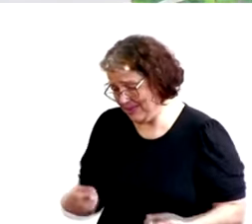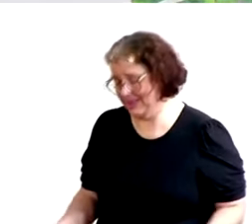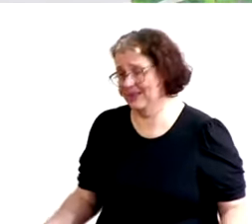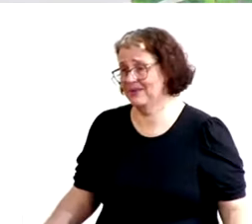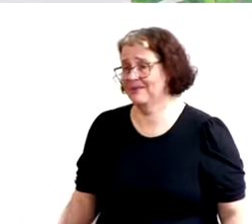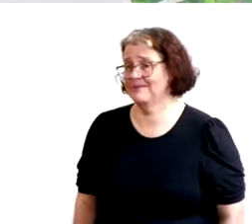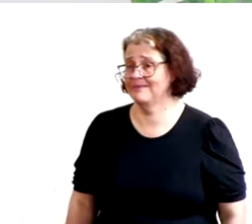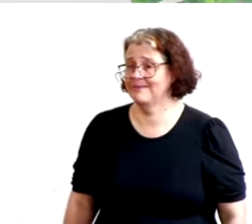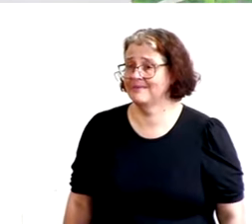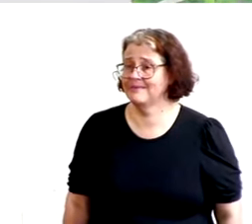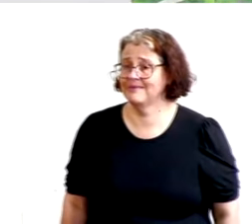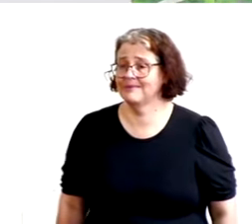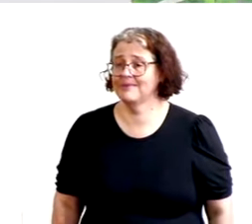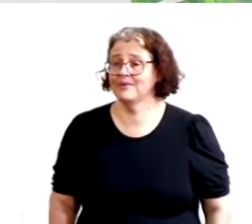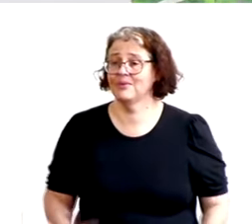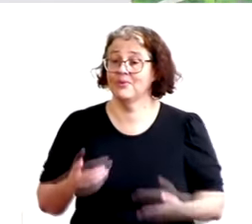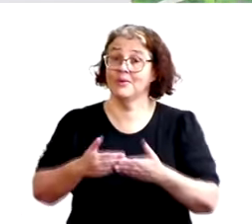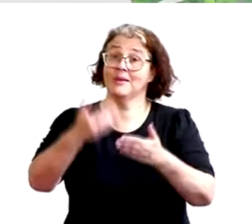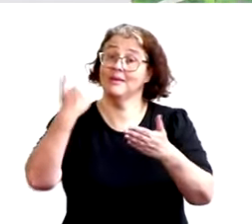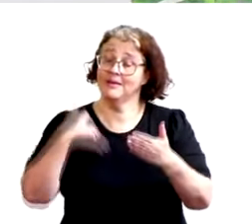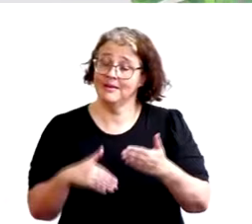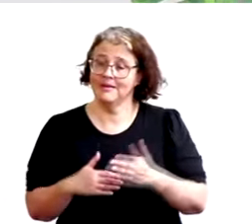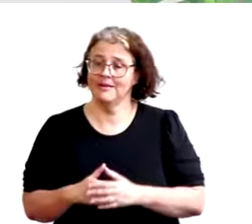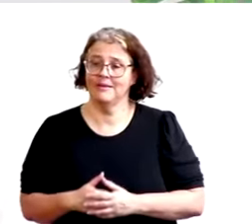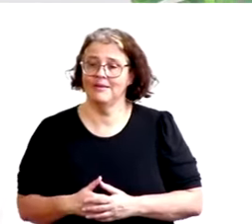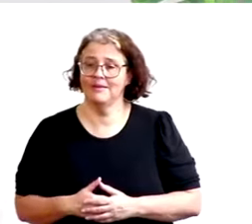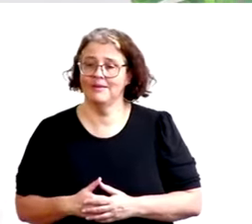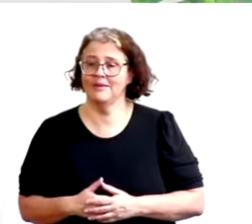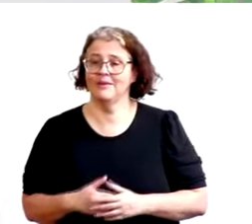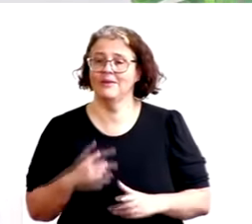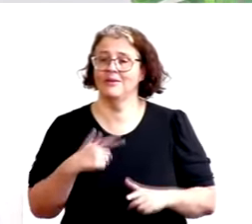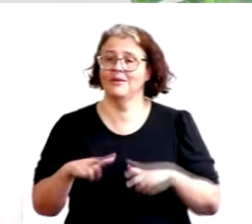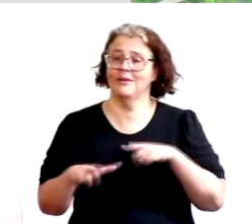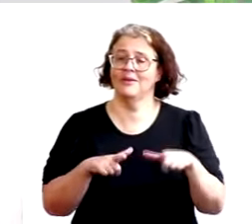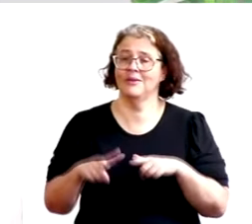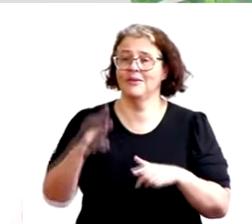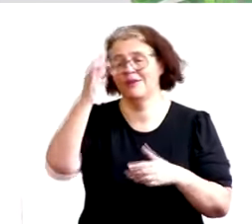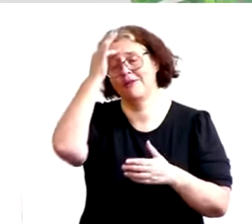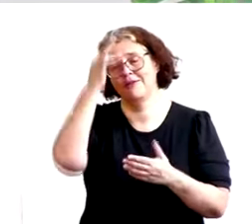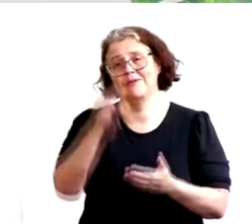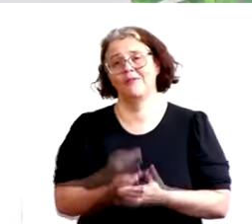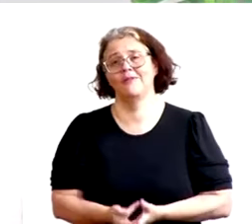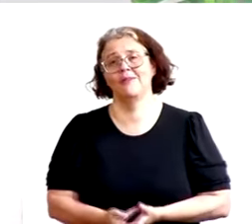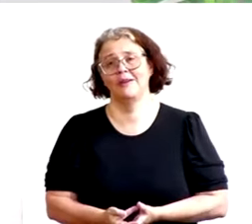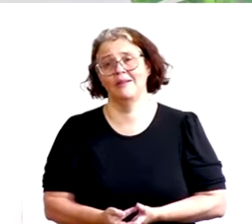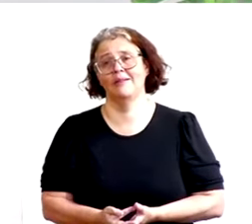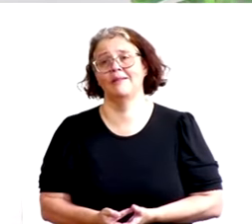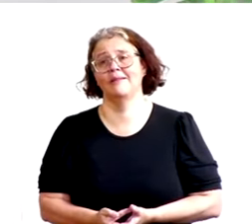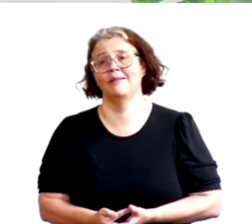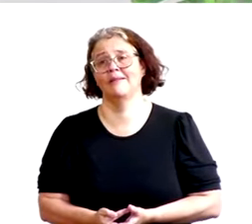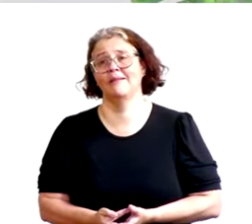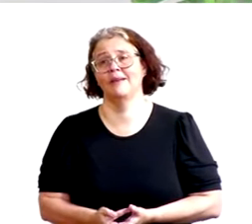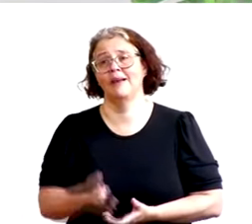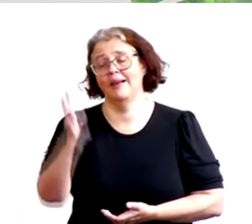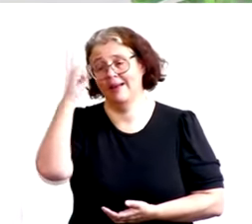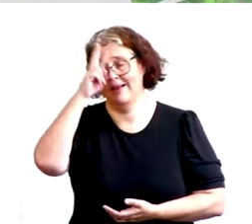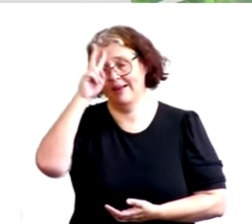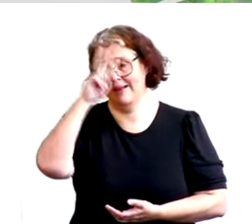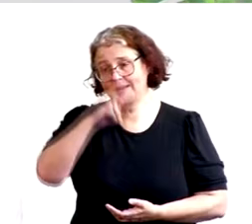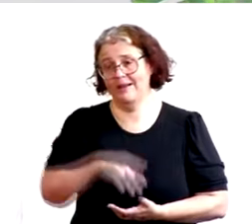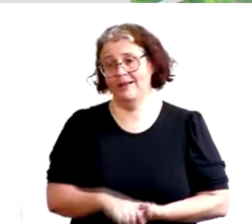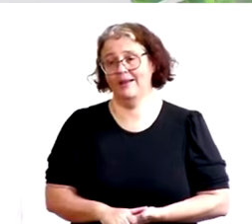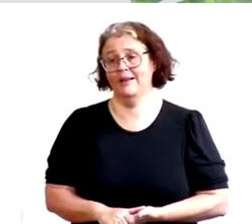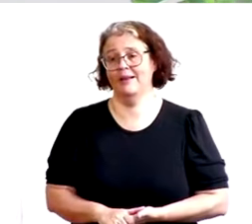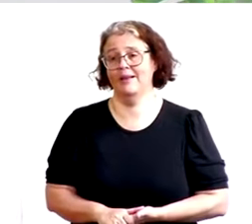está por trás disso por isso o exercício de fé desse salmista é trazer a sua memória o